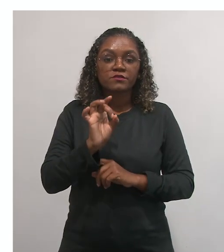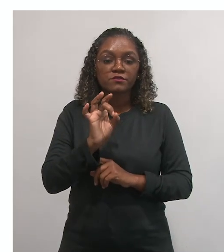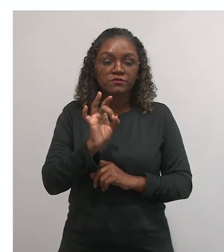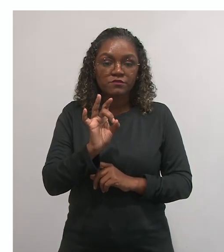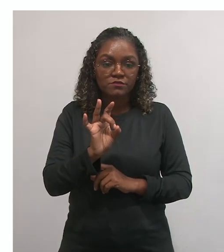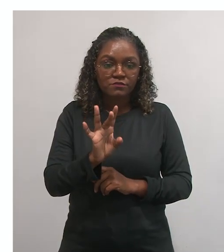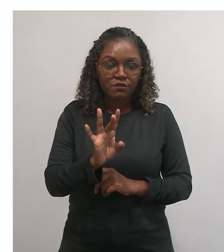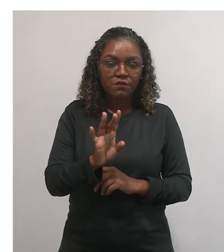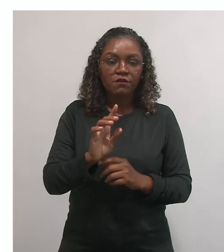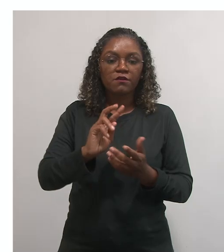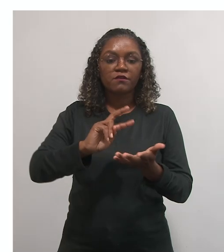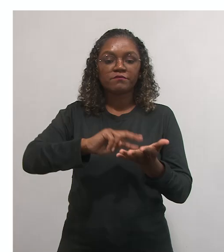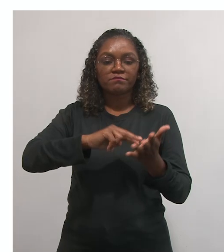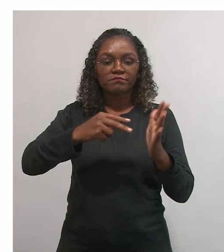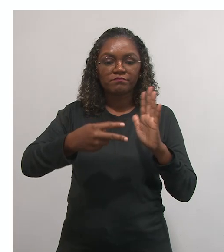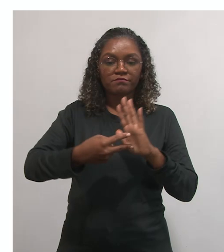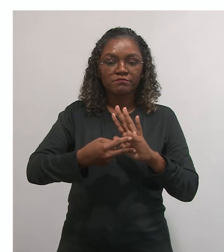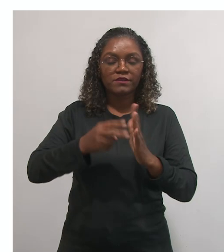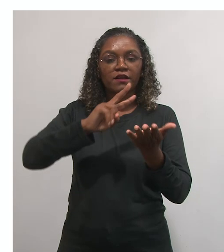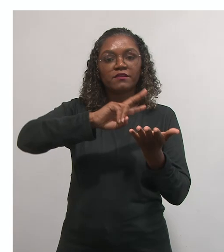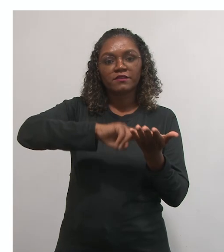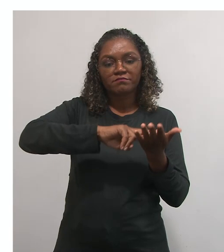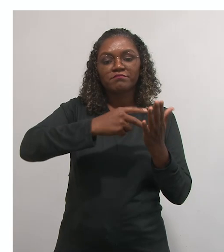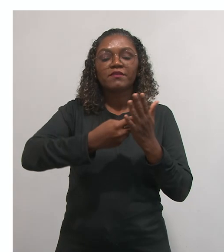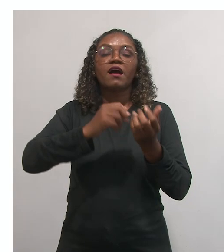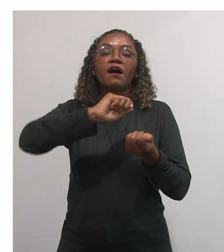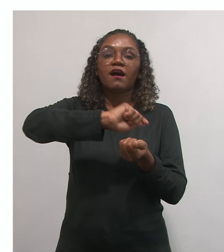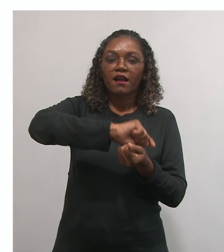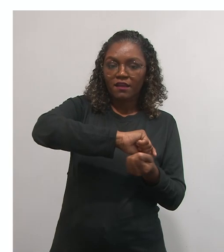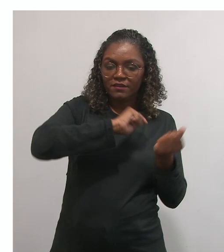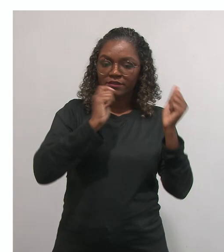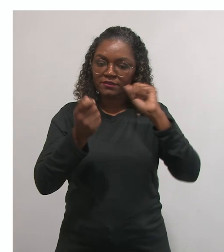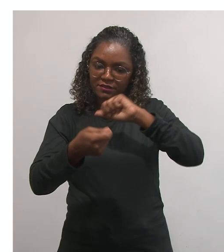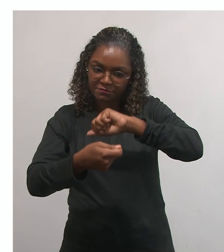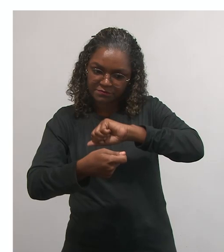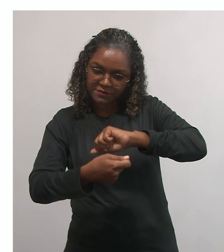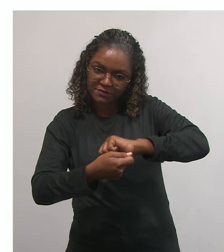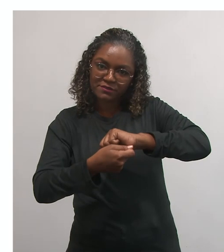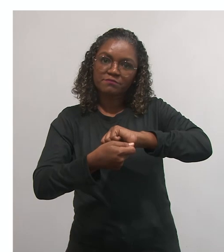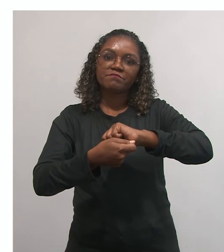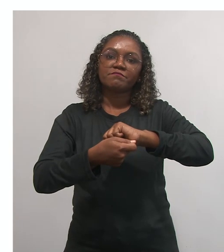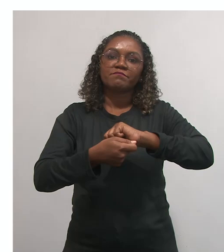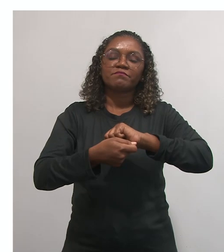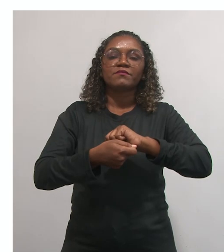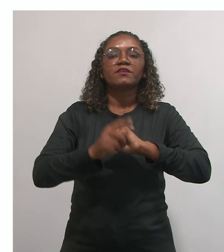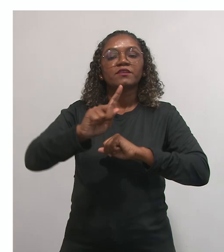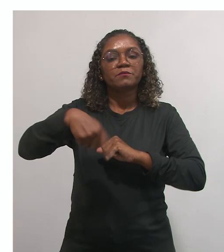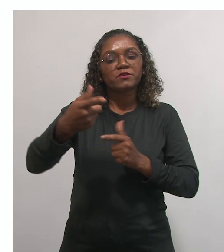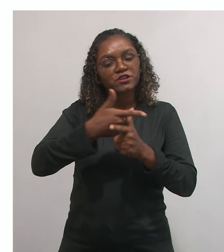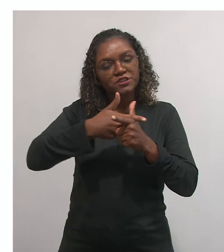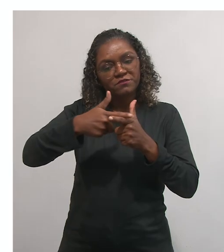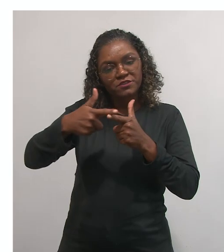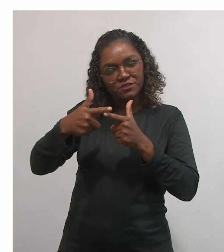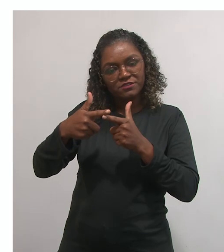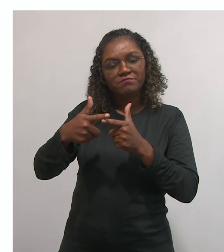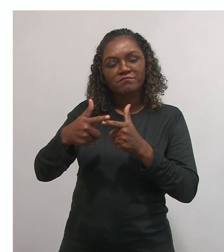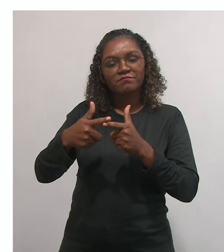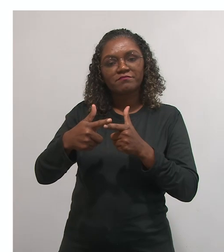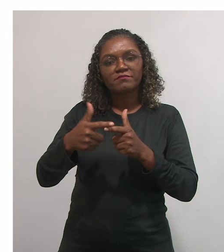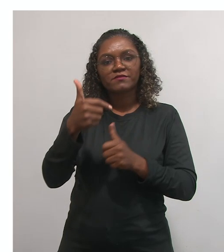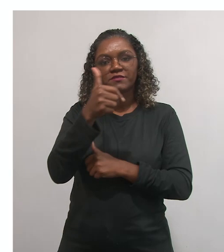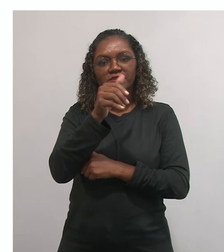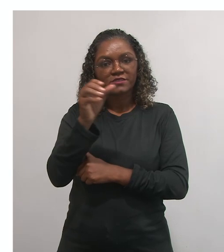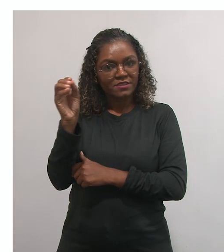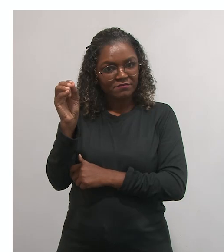de percentual e vamos colocar na forma decimal só pegar o percentual e dividir em